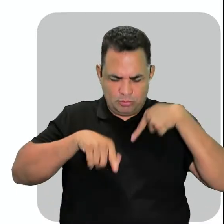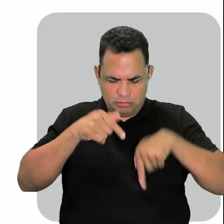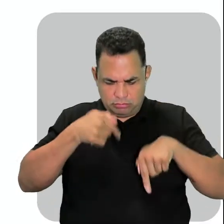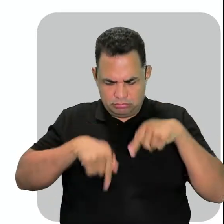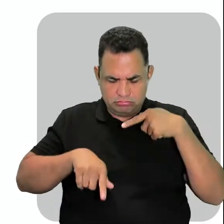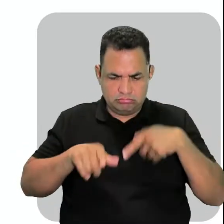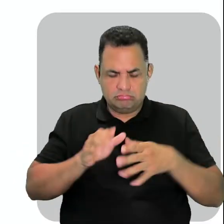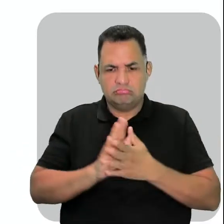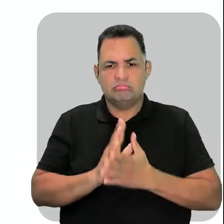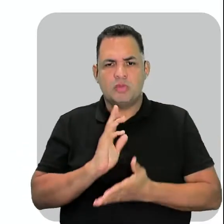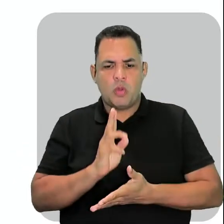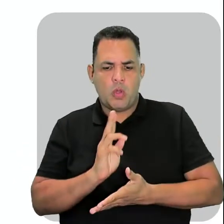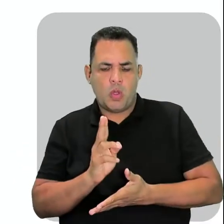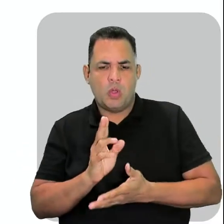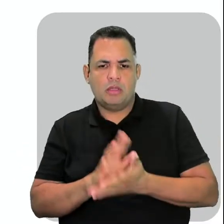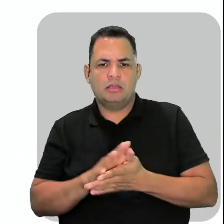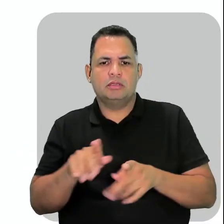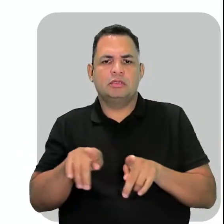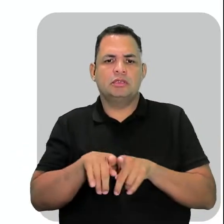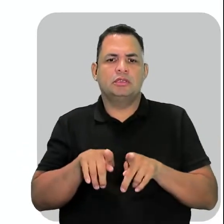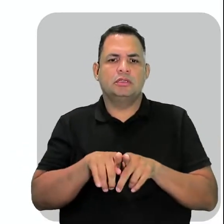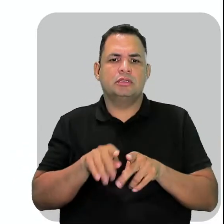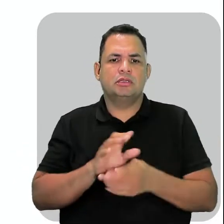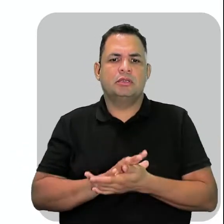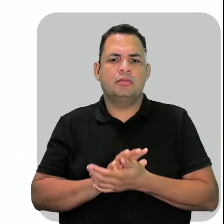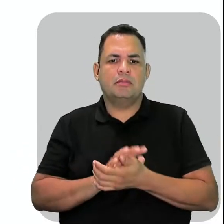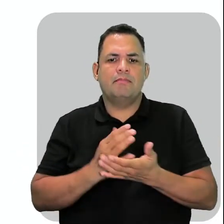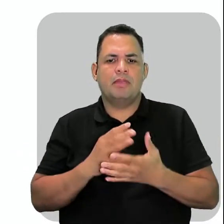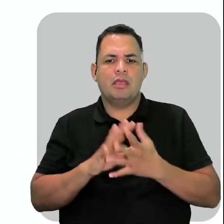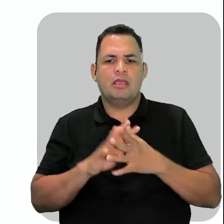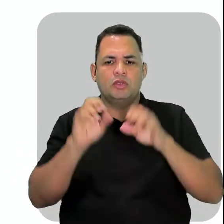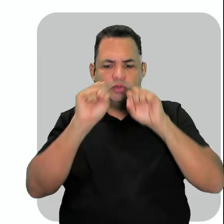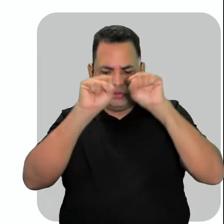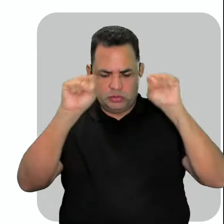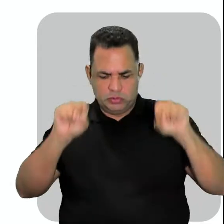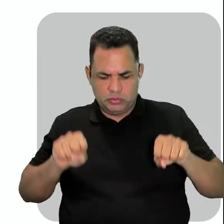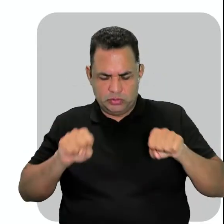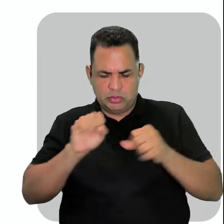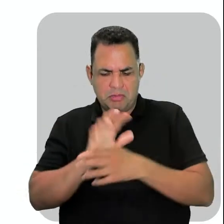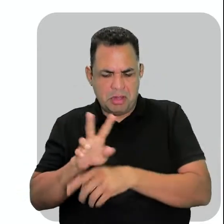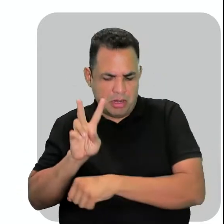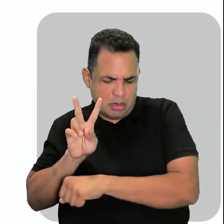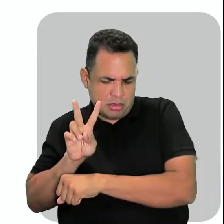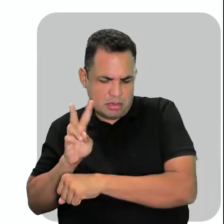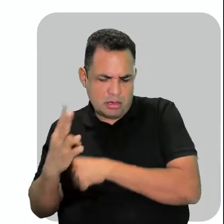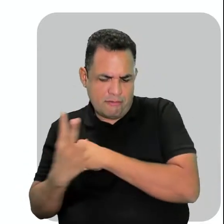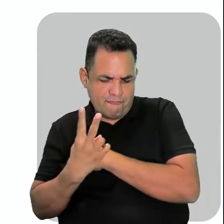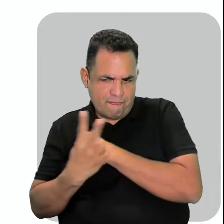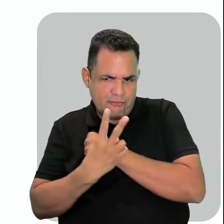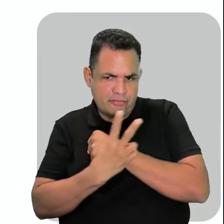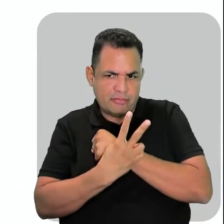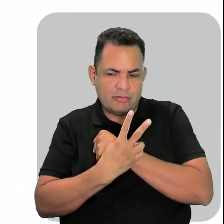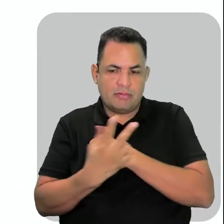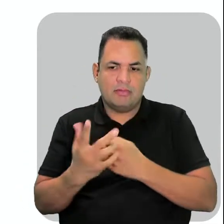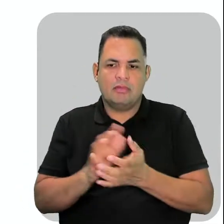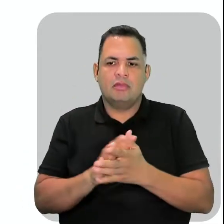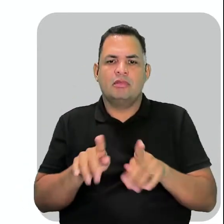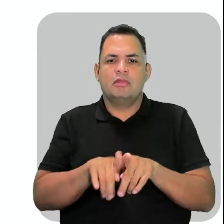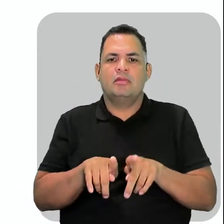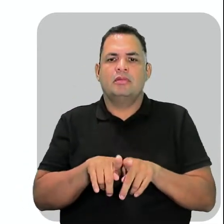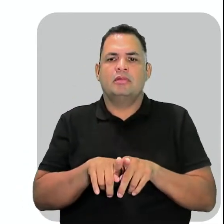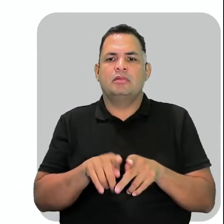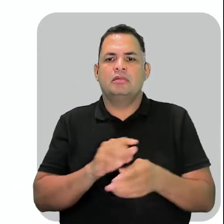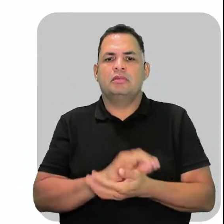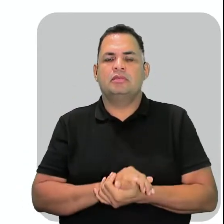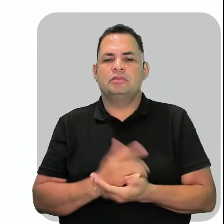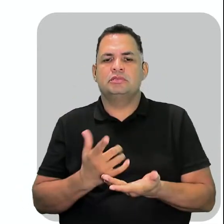metabolismo e assim como também a nossa imunidade funcionando corretamente. Se você tem